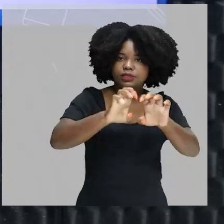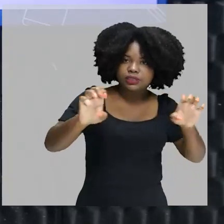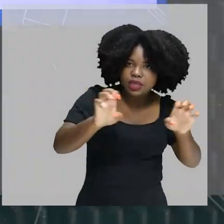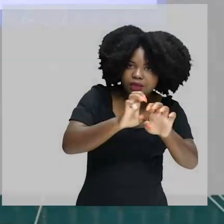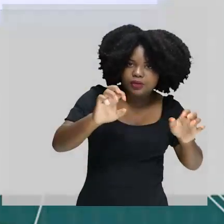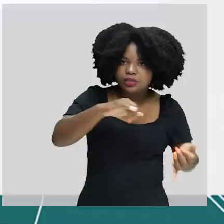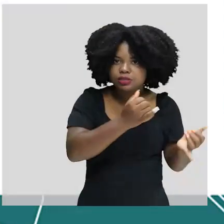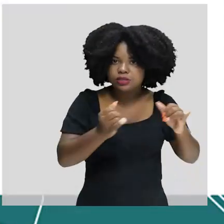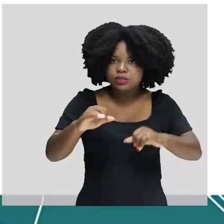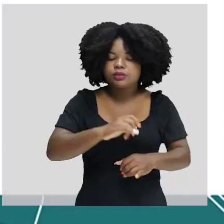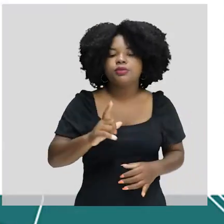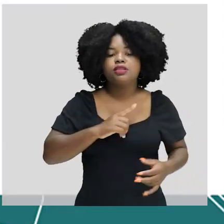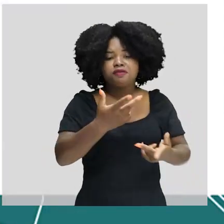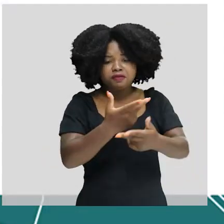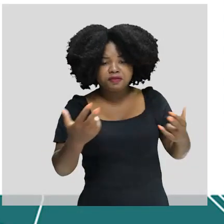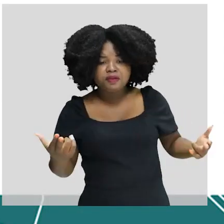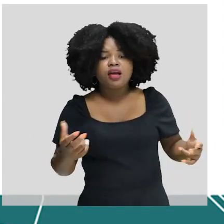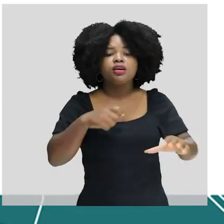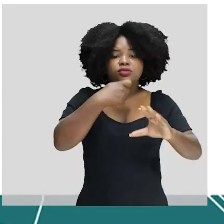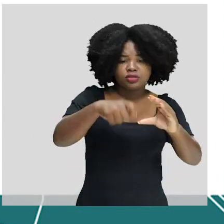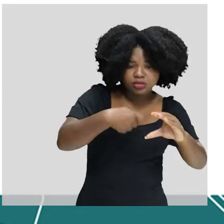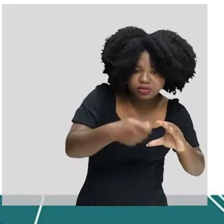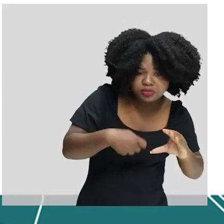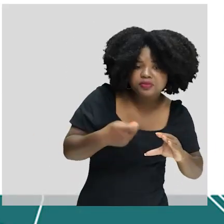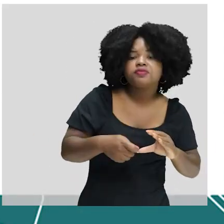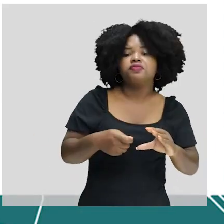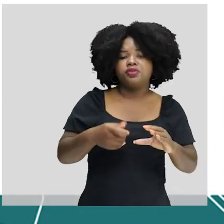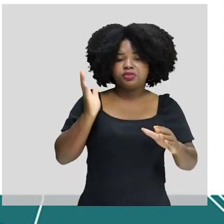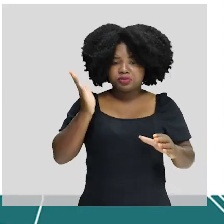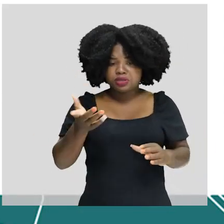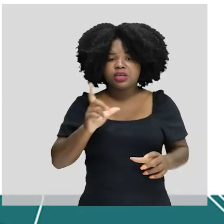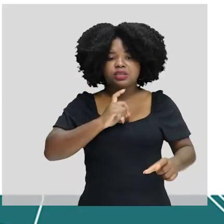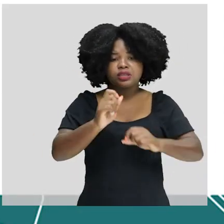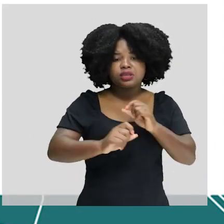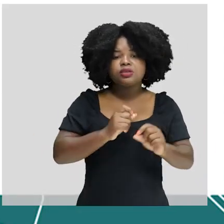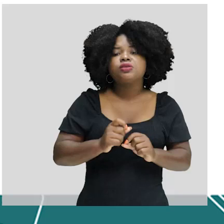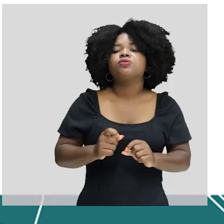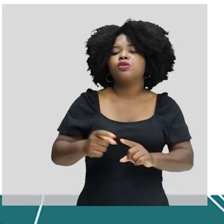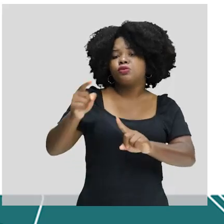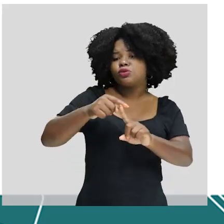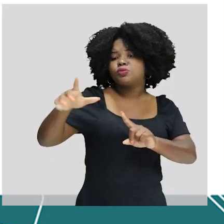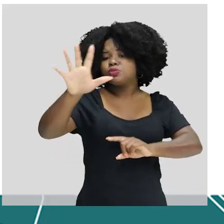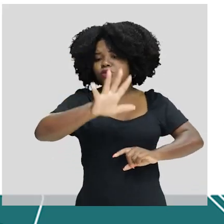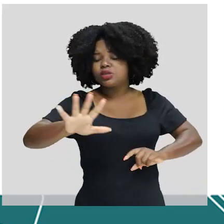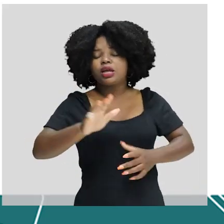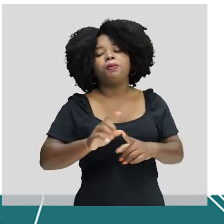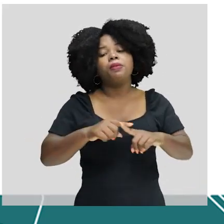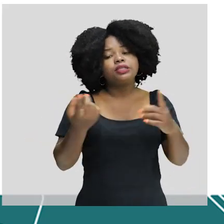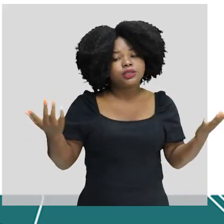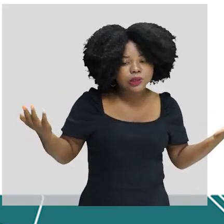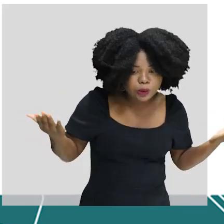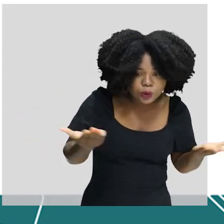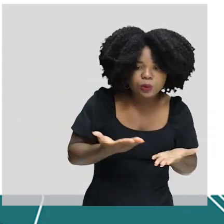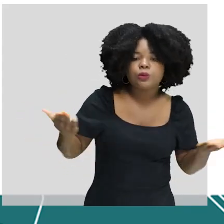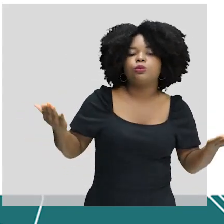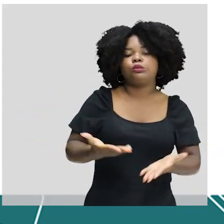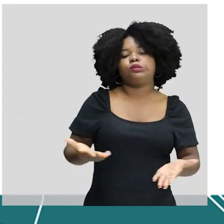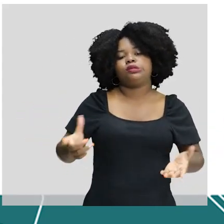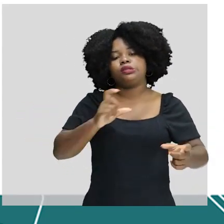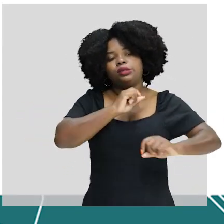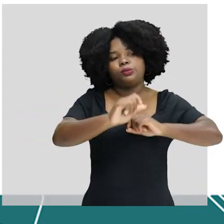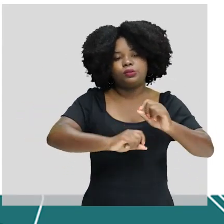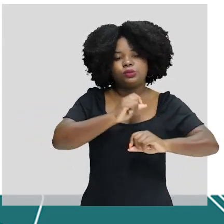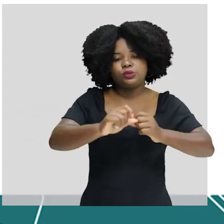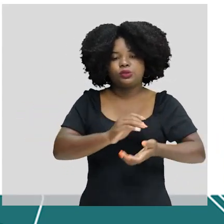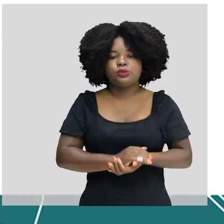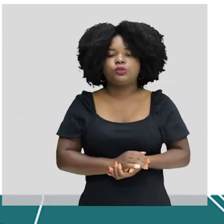vários vídeos os casos gerais da estequiometria. No vídeo de hoje, nós vamos ter uma